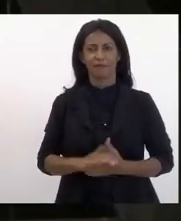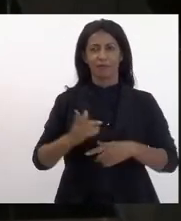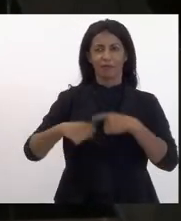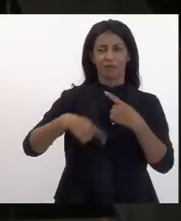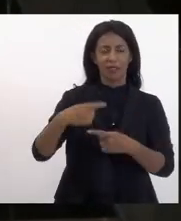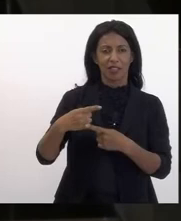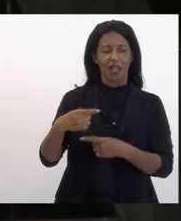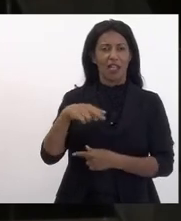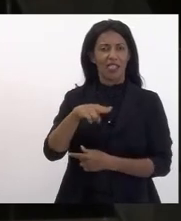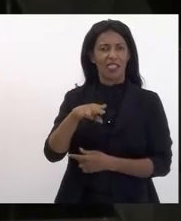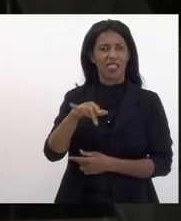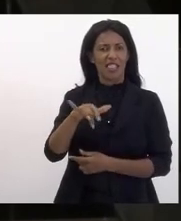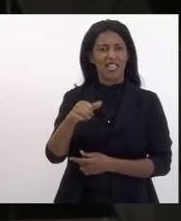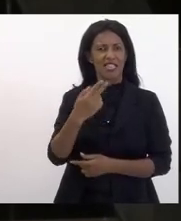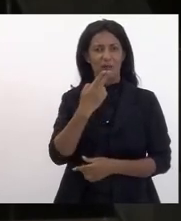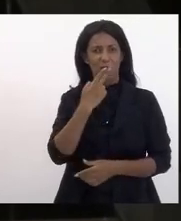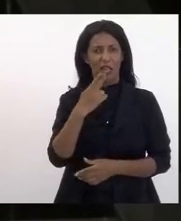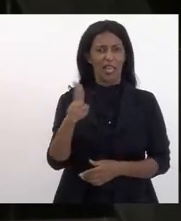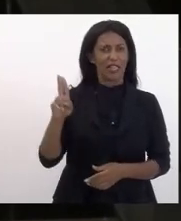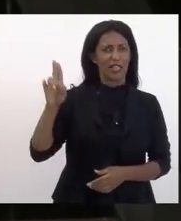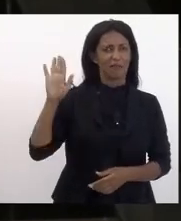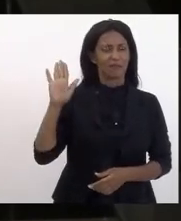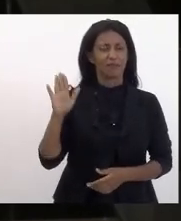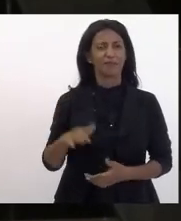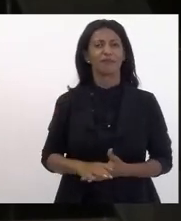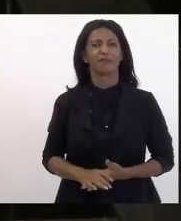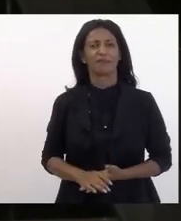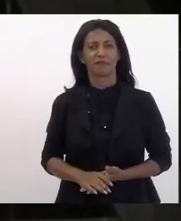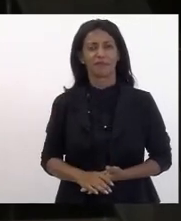depois do nazismo de Hitler,